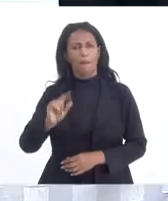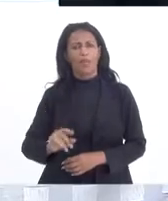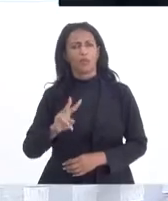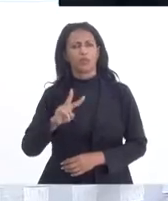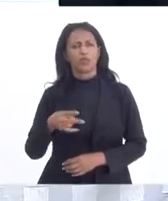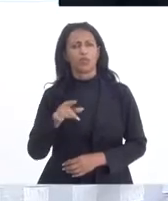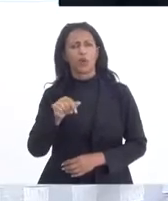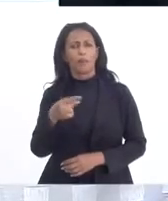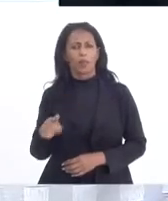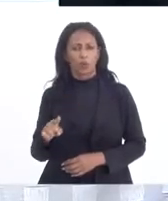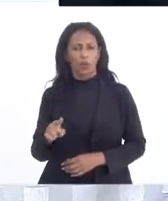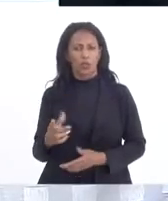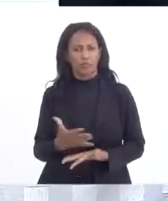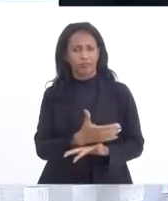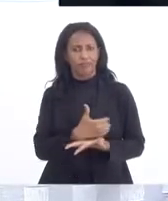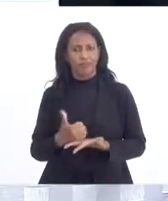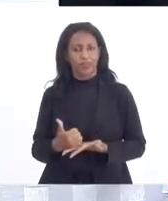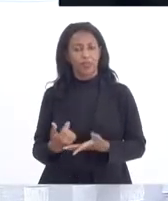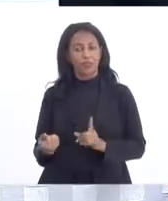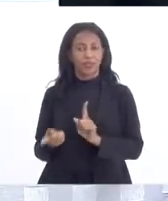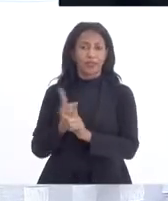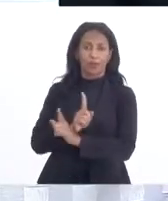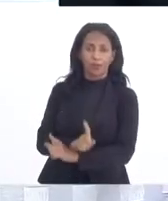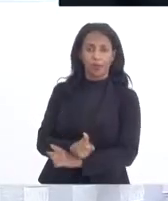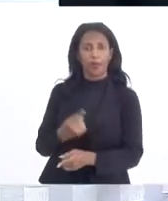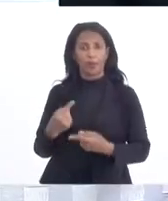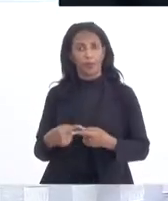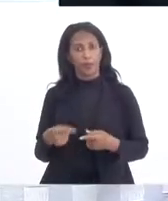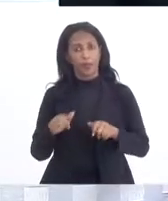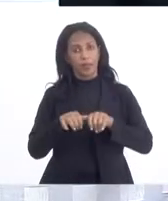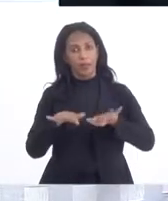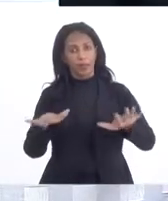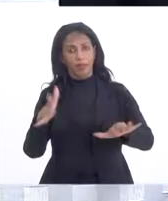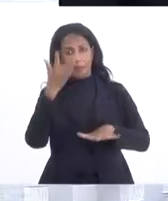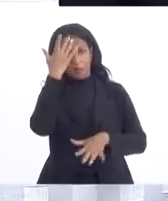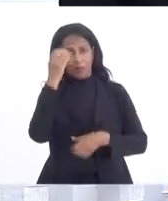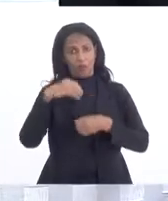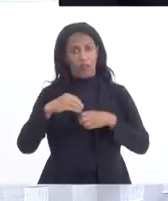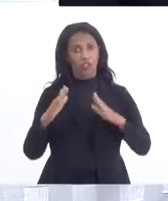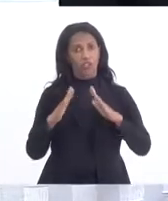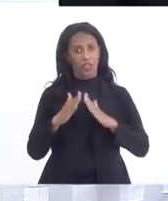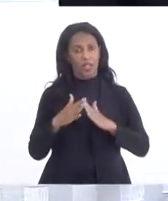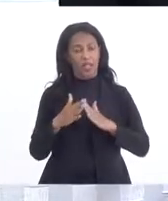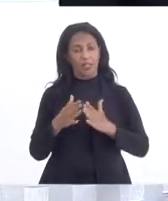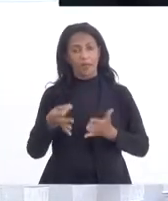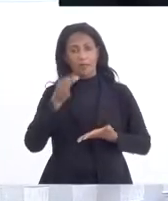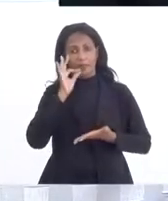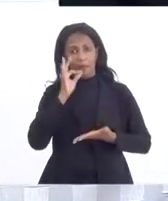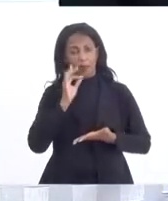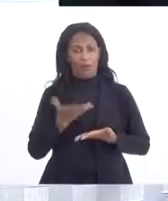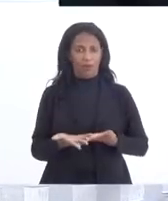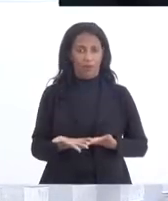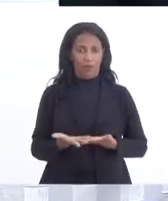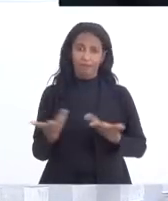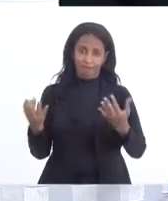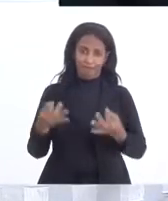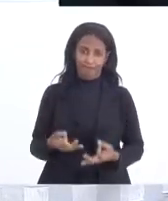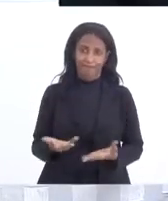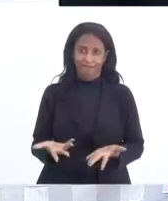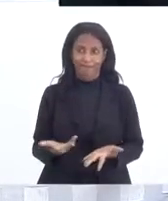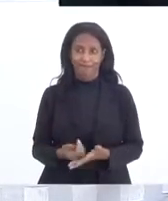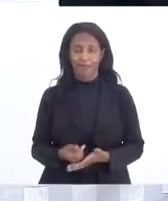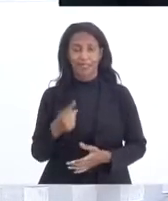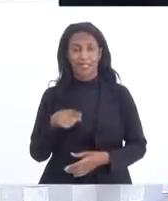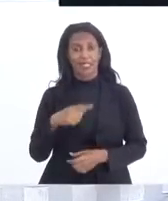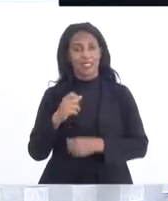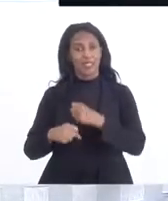reais. Devia ser o contrário, né? Porque na pandemia o sujeito ficou mais em casa, consumiu mais café, teoricamente.